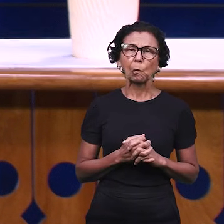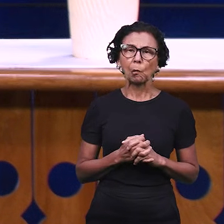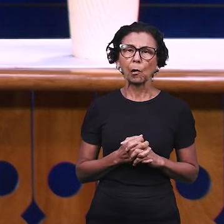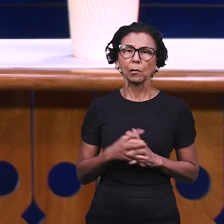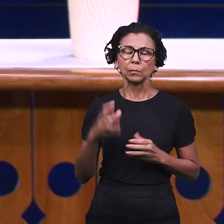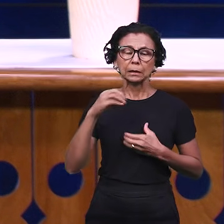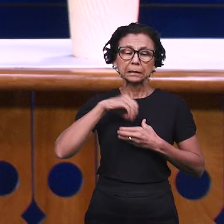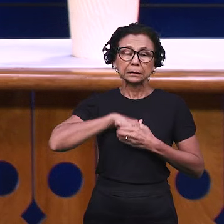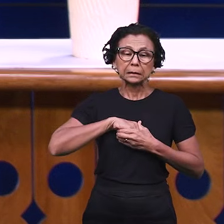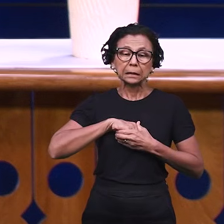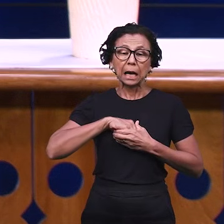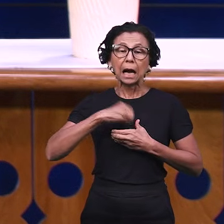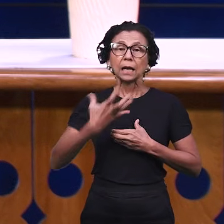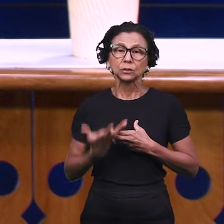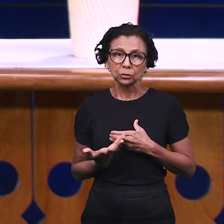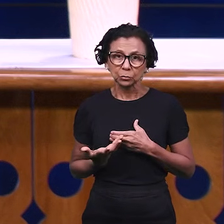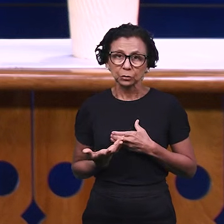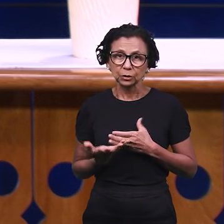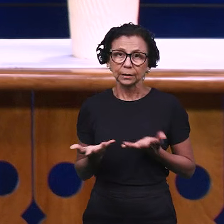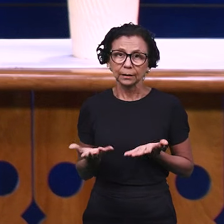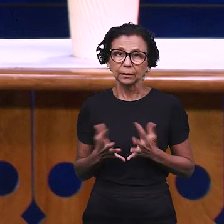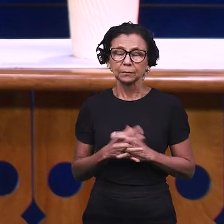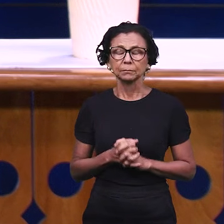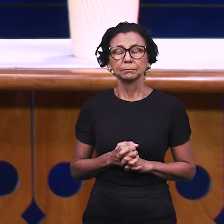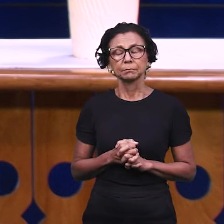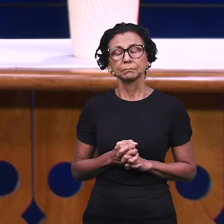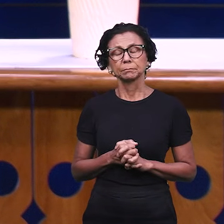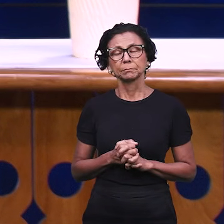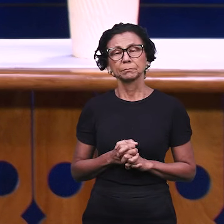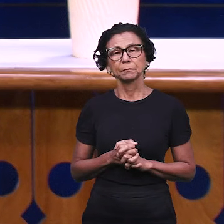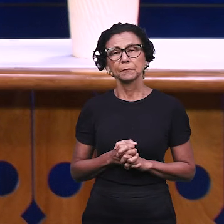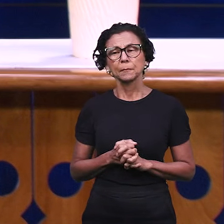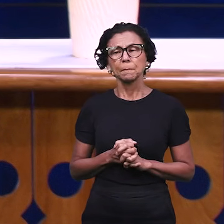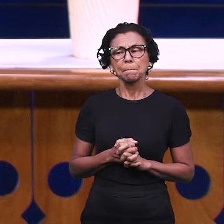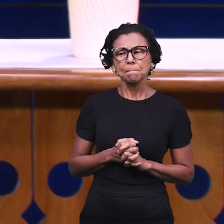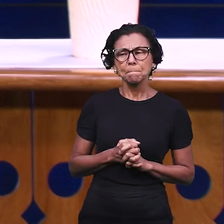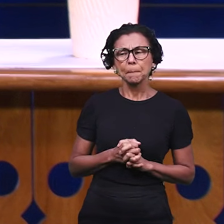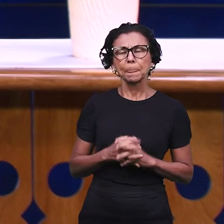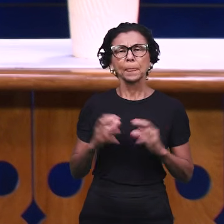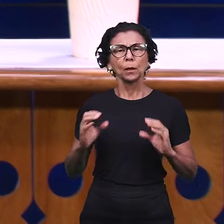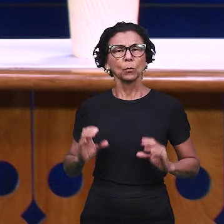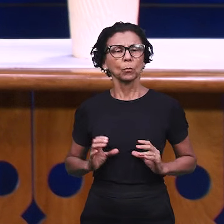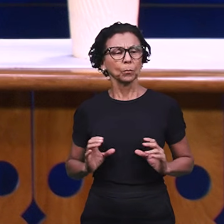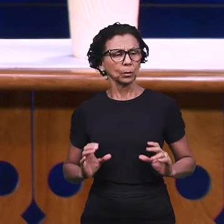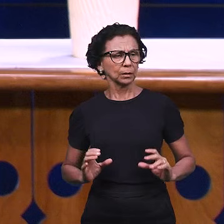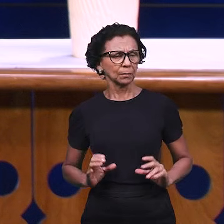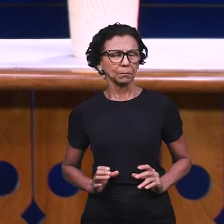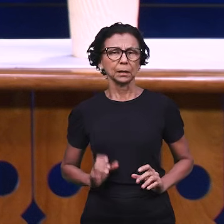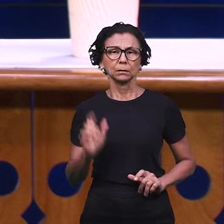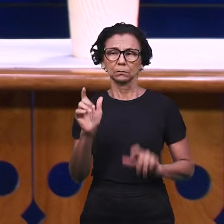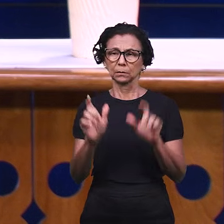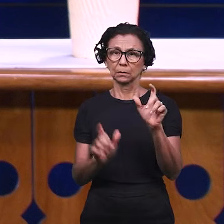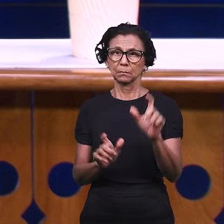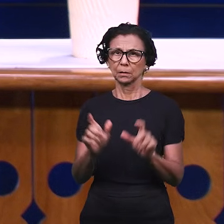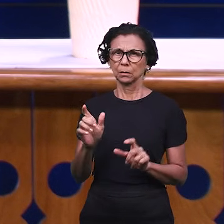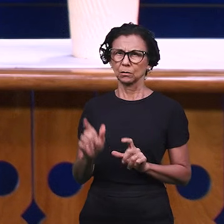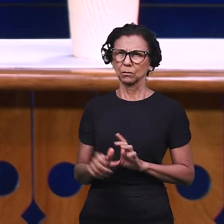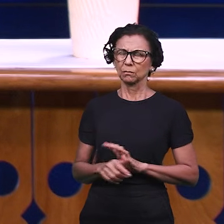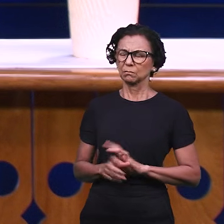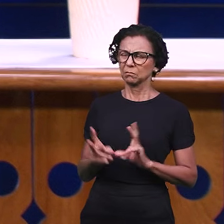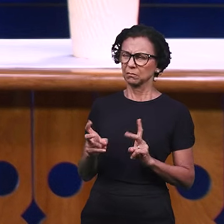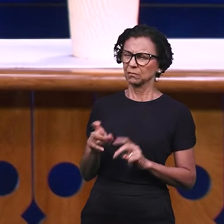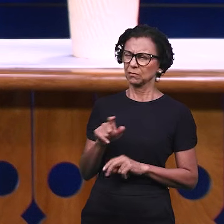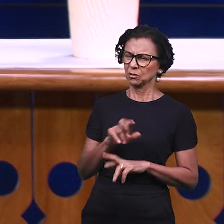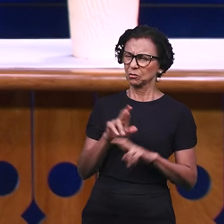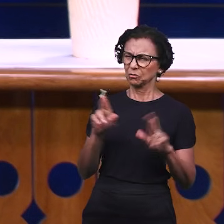por que muitas pessoas observam? E veio o seguinte, a maneira de agir daqueles irmãos que estavam ali era